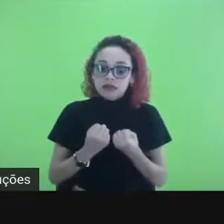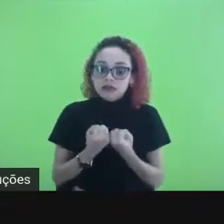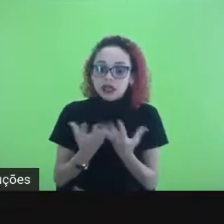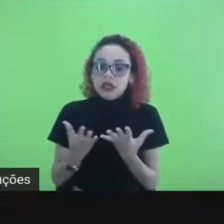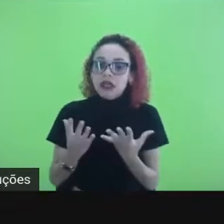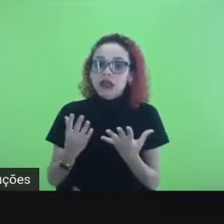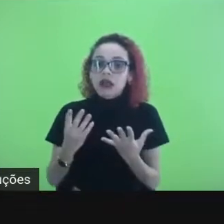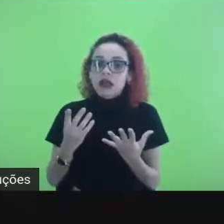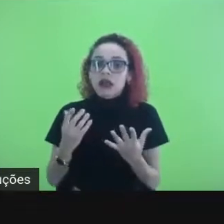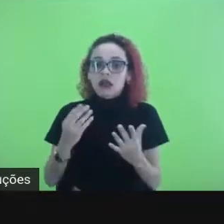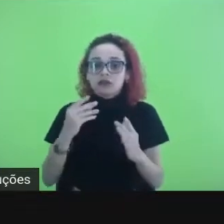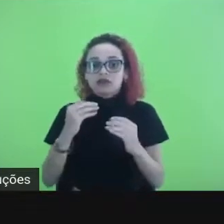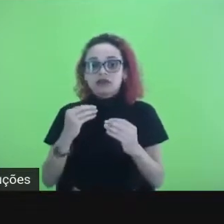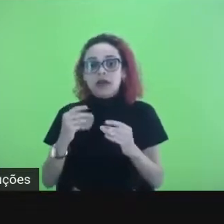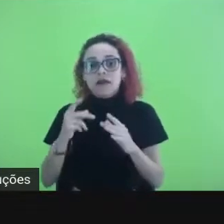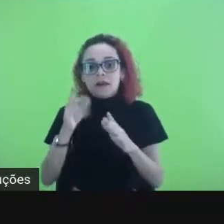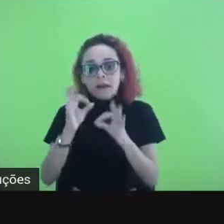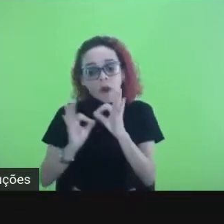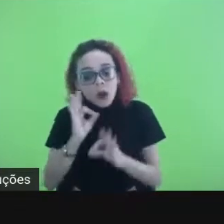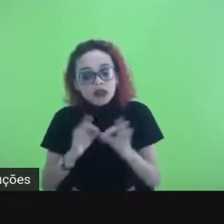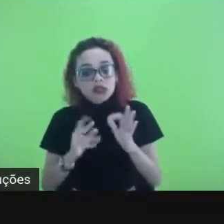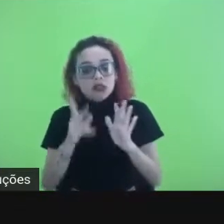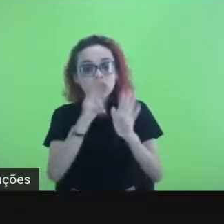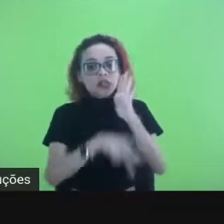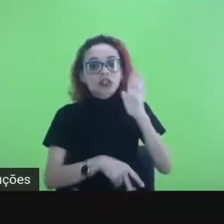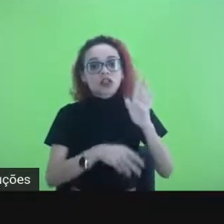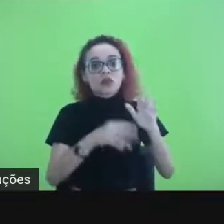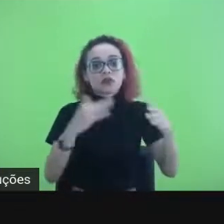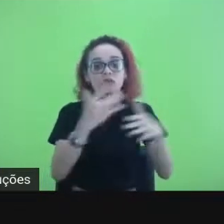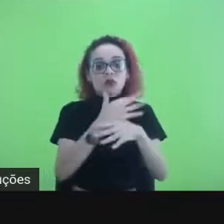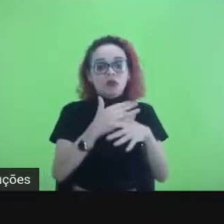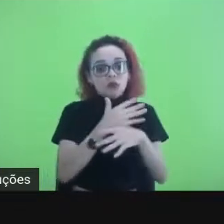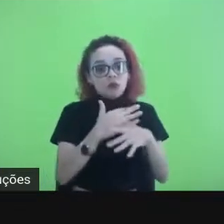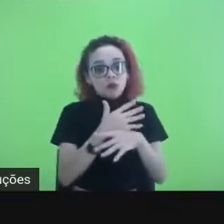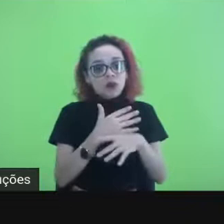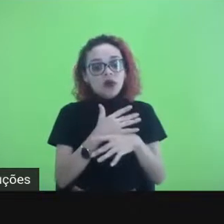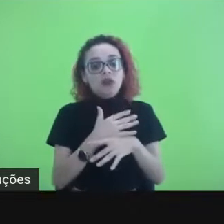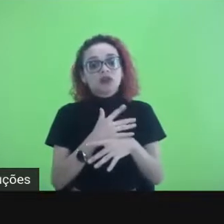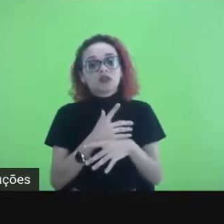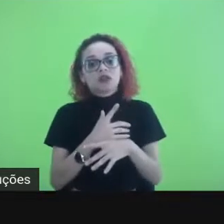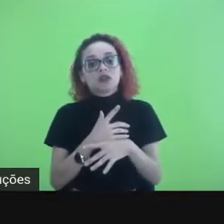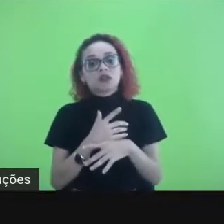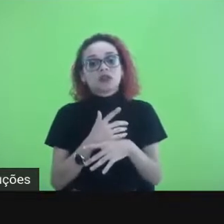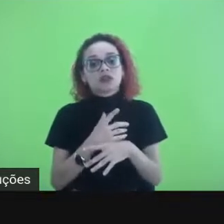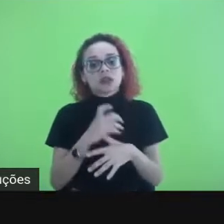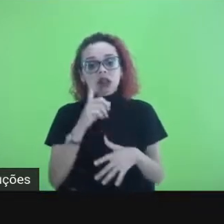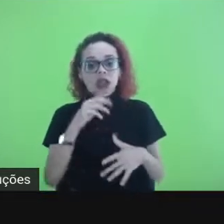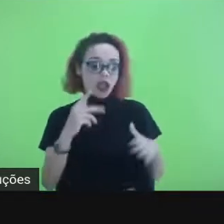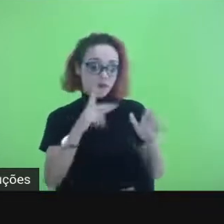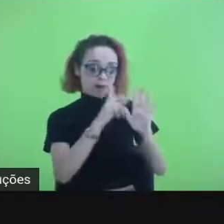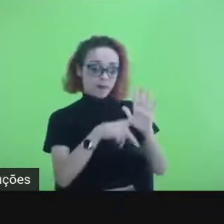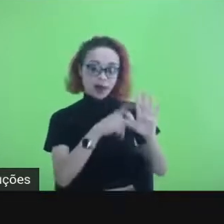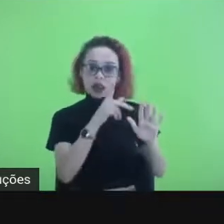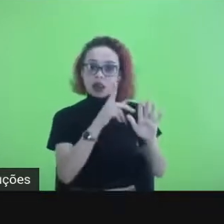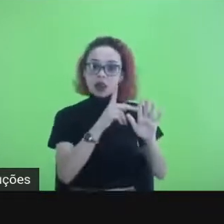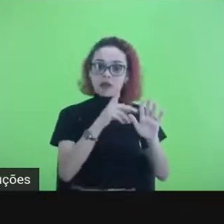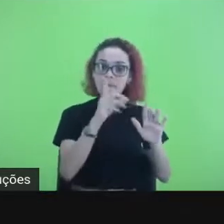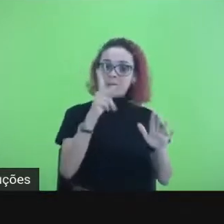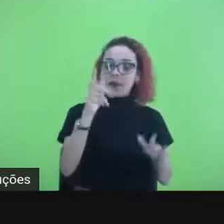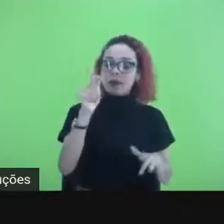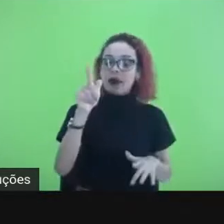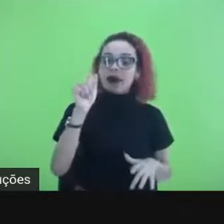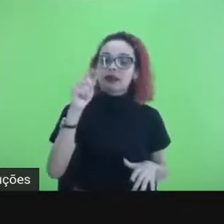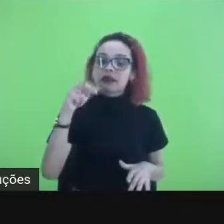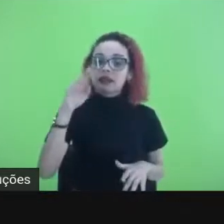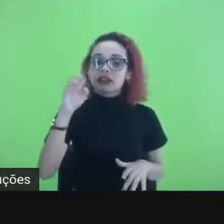planejamento urbano, né? E aí, saindo muito dessa esfera de que o planejamento ele está presente só no espaço da gestão